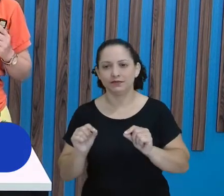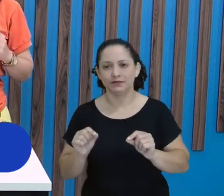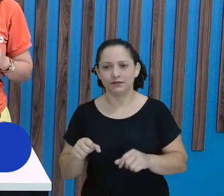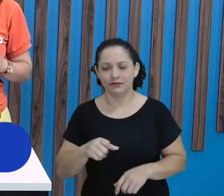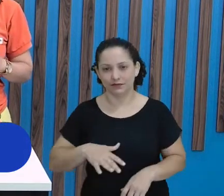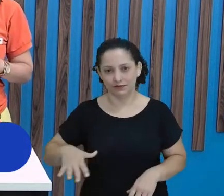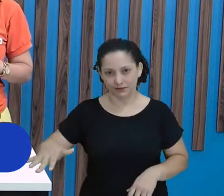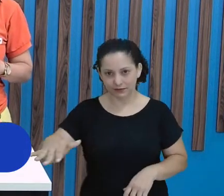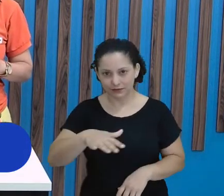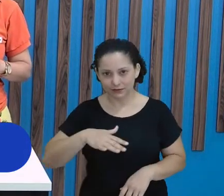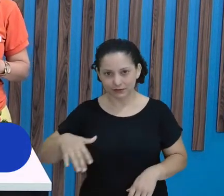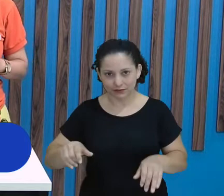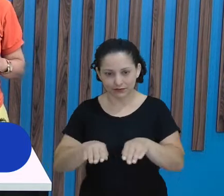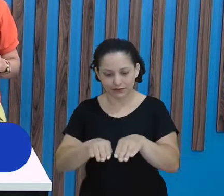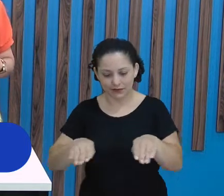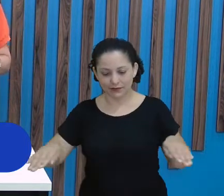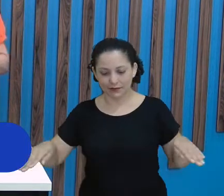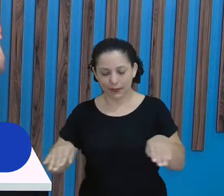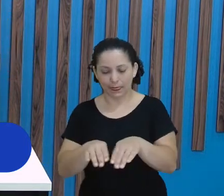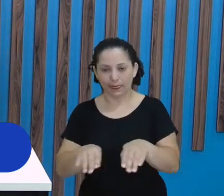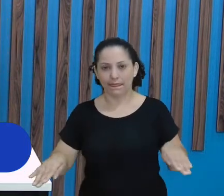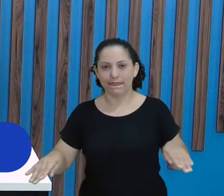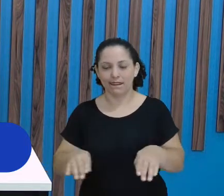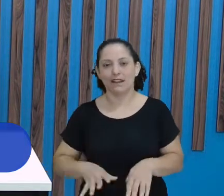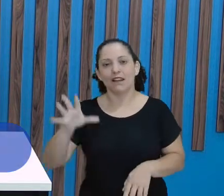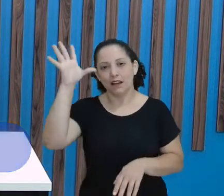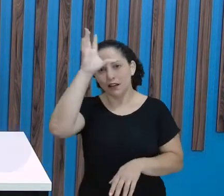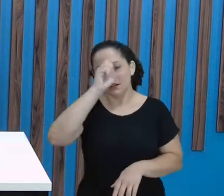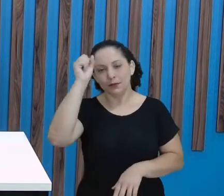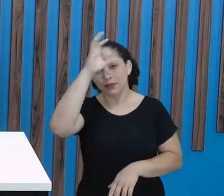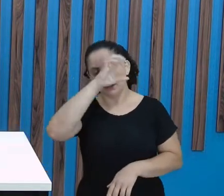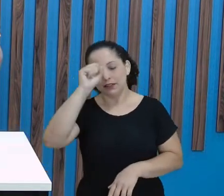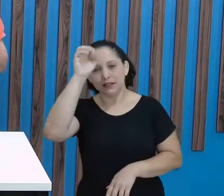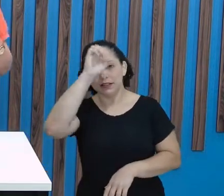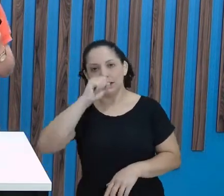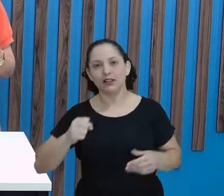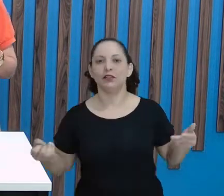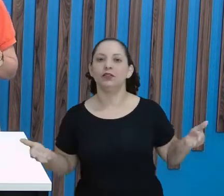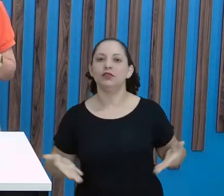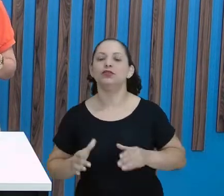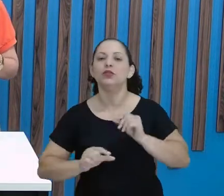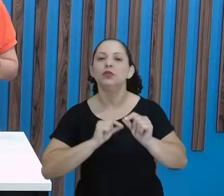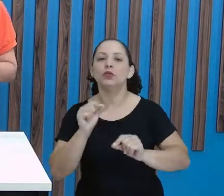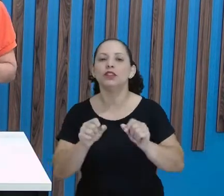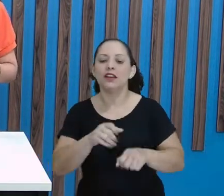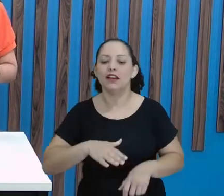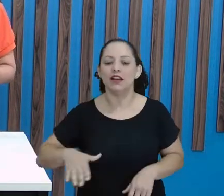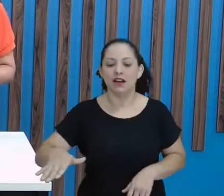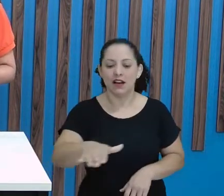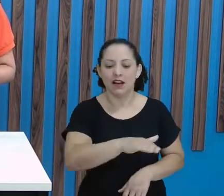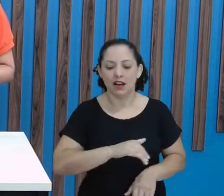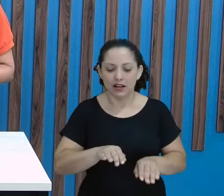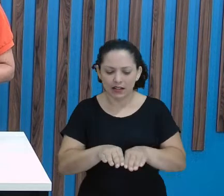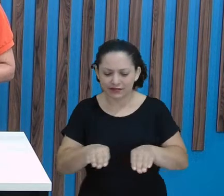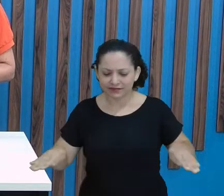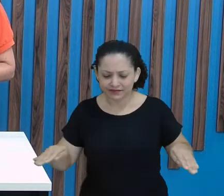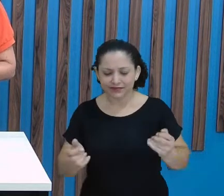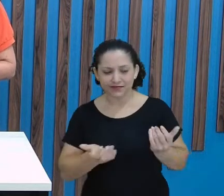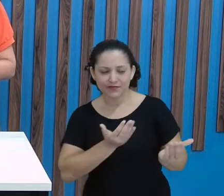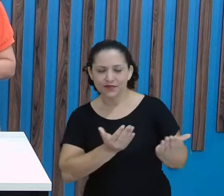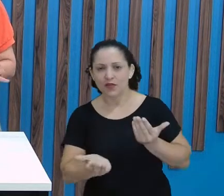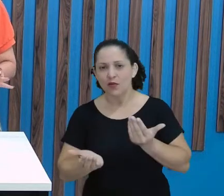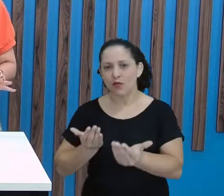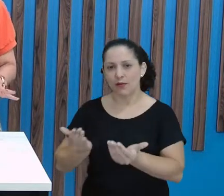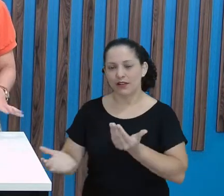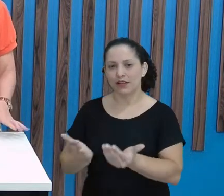área de figuras planas. Então, a gente vai aprender aqui um pouquinho o que é área, como a gente compara a área.